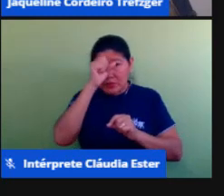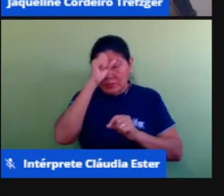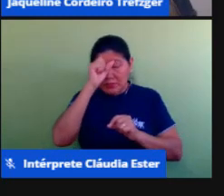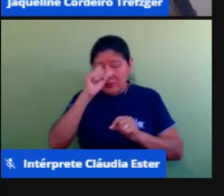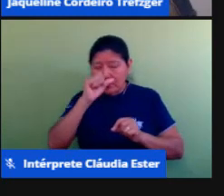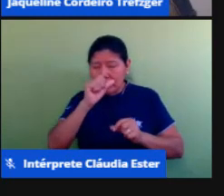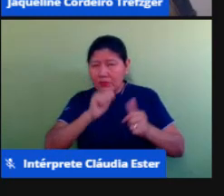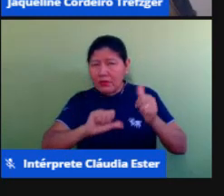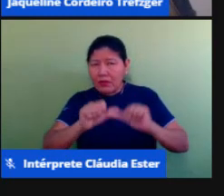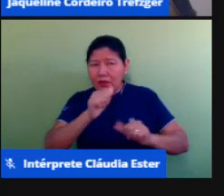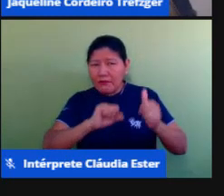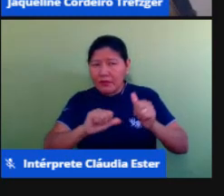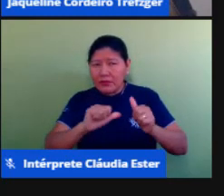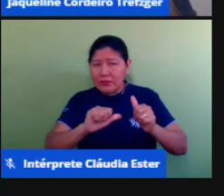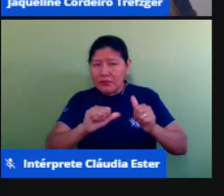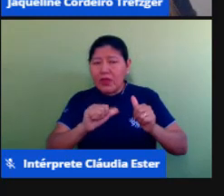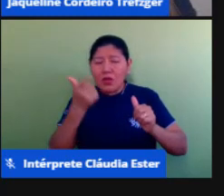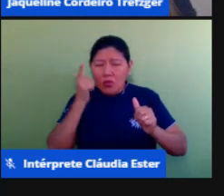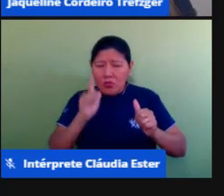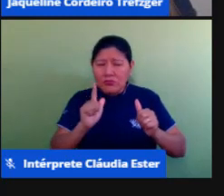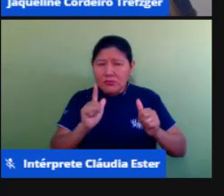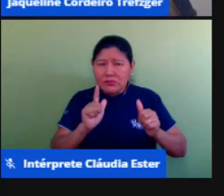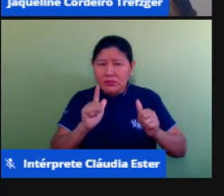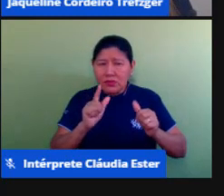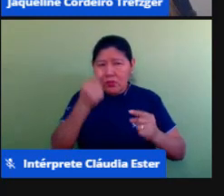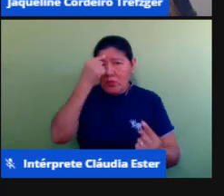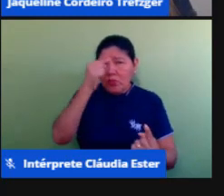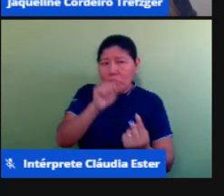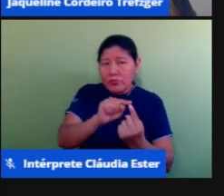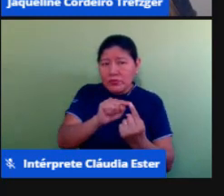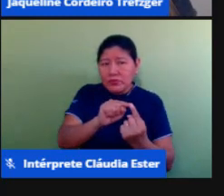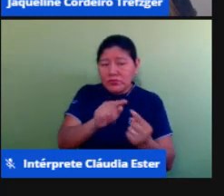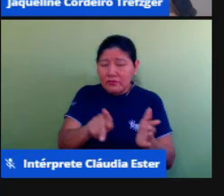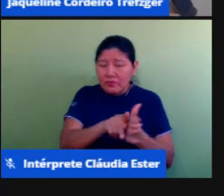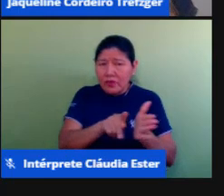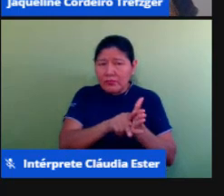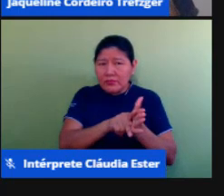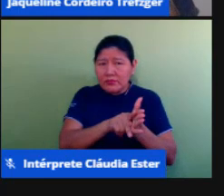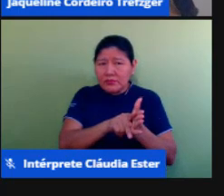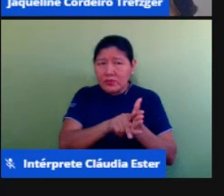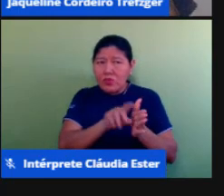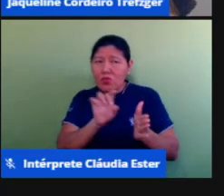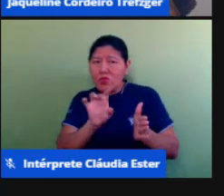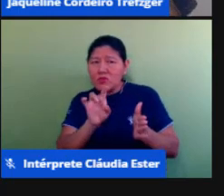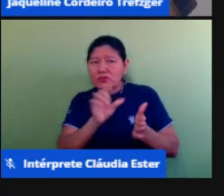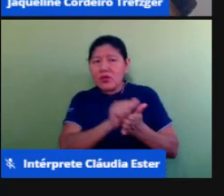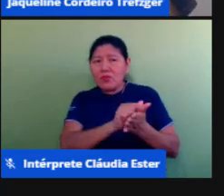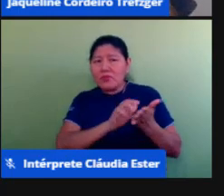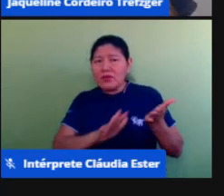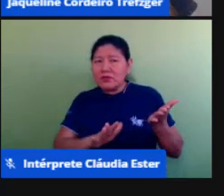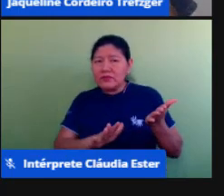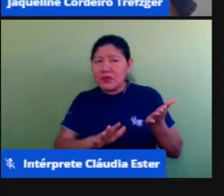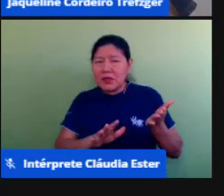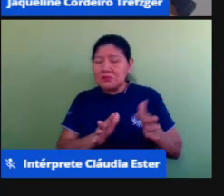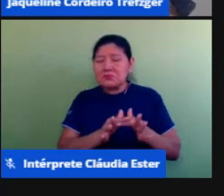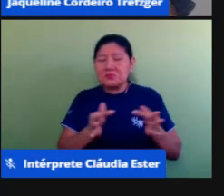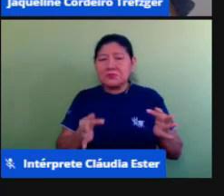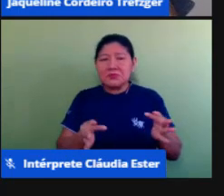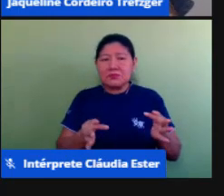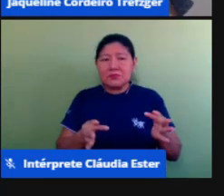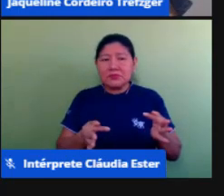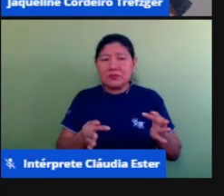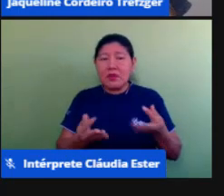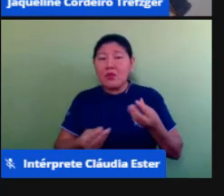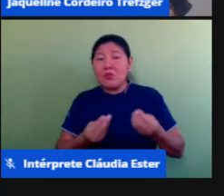avaliação. Realmente, ela tem o objetivo de não ser só uma atividade neutra ou meramente técnica. Então, quer